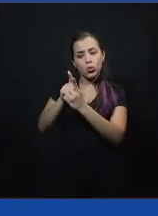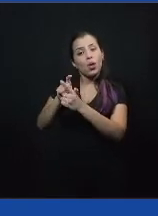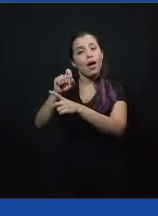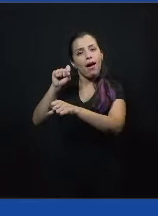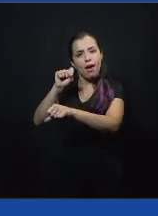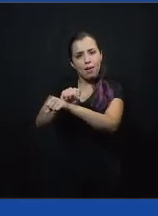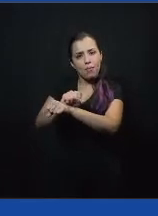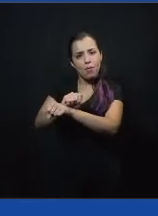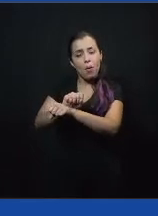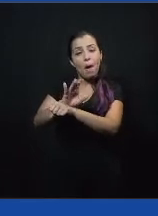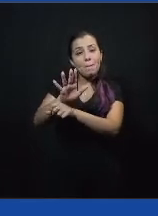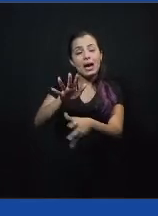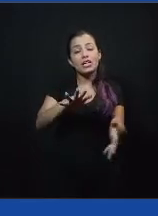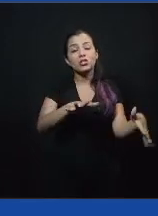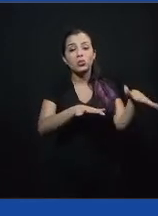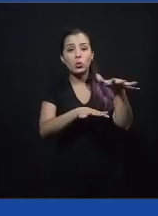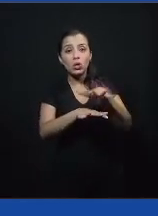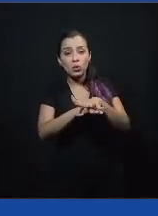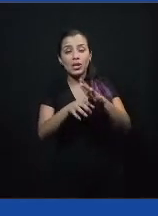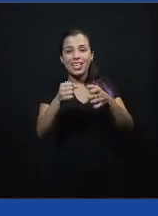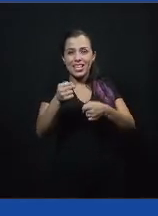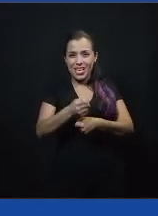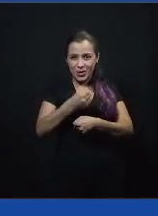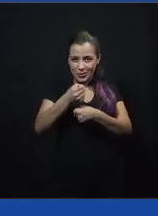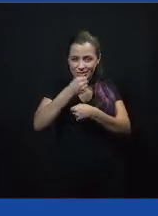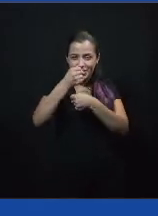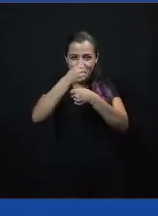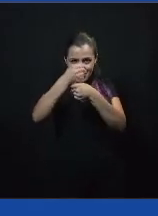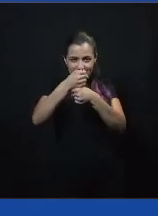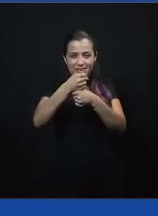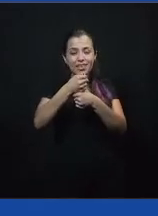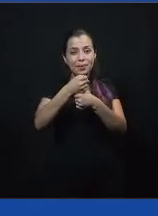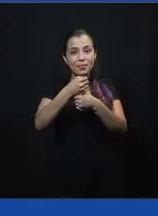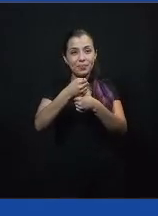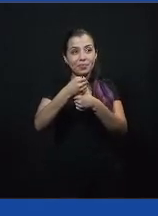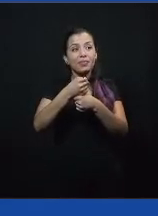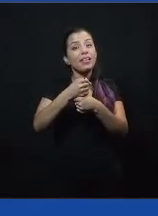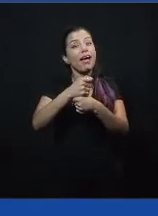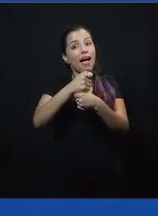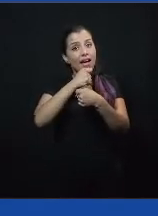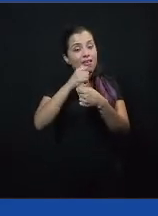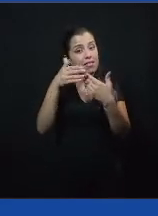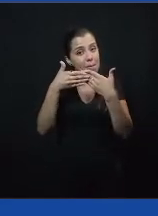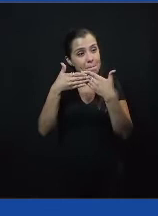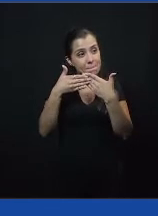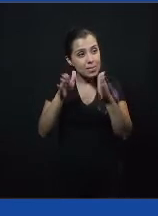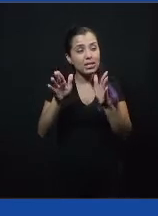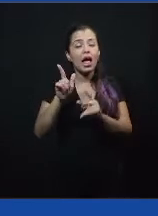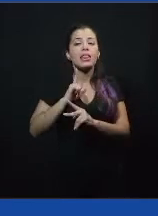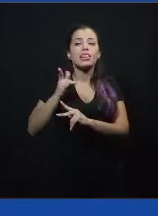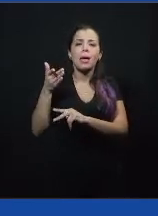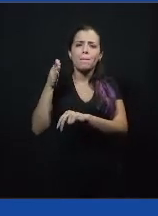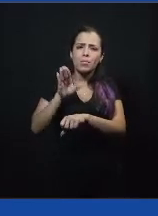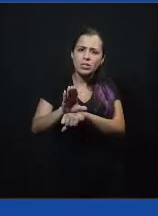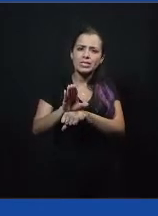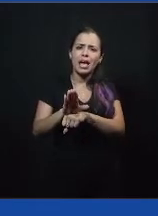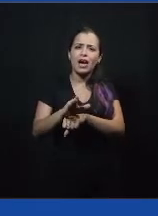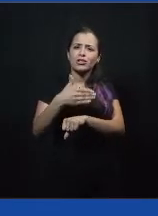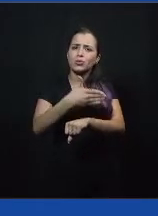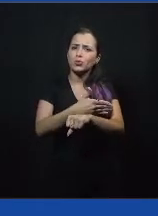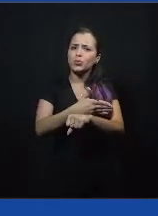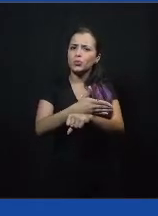mais o inglês reconstruir né através das páginas do reconstrução perceber ainda está no ar tem postagens a todo momento